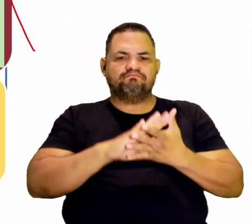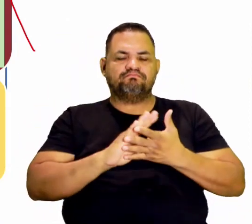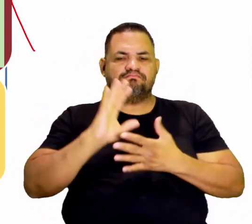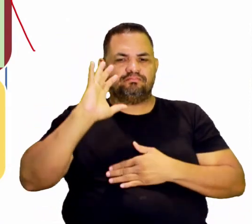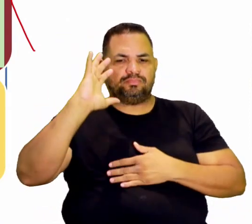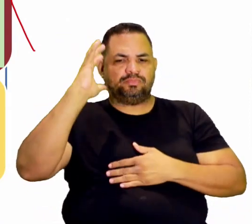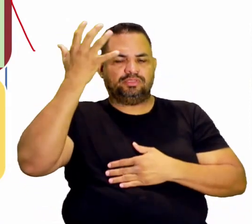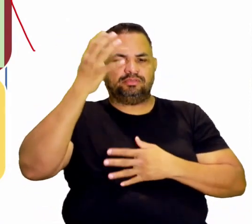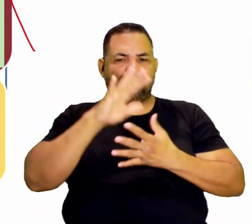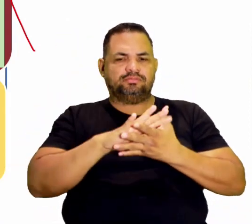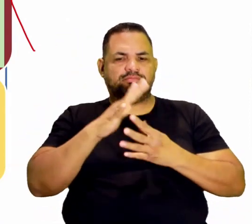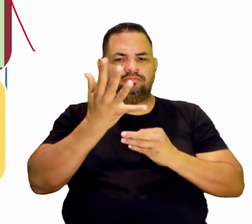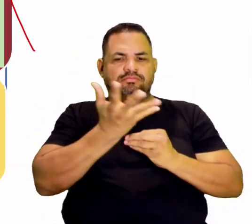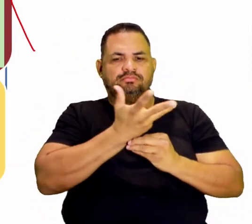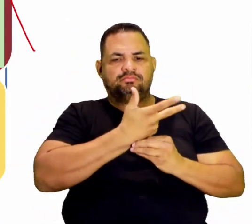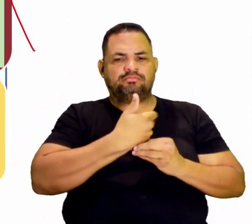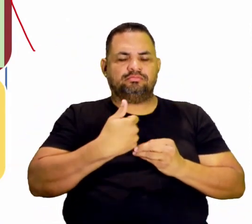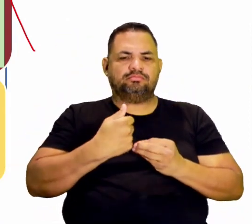artística e